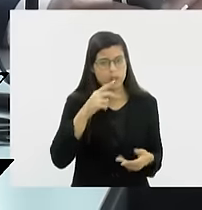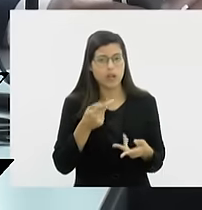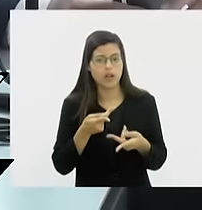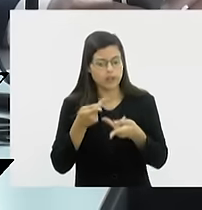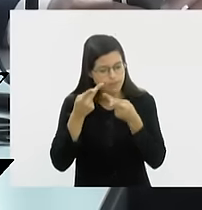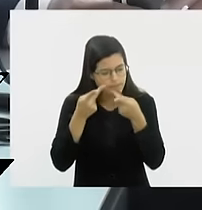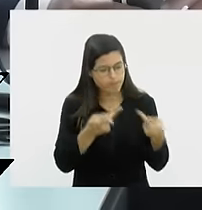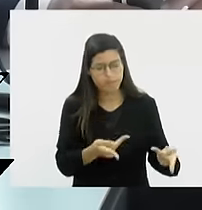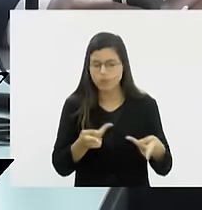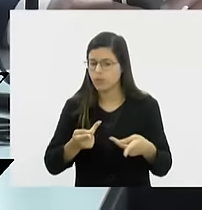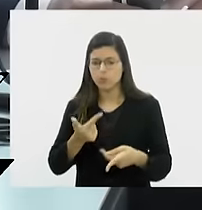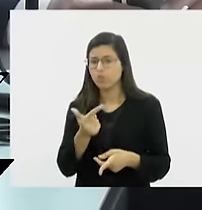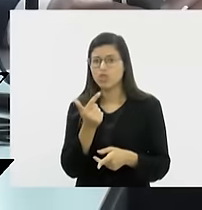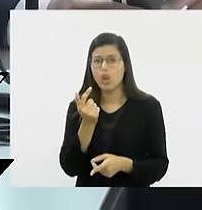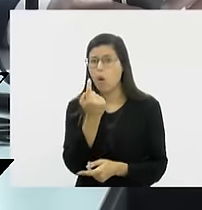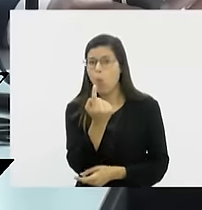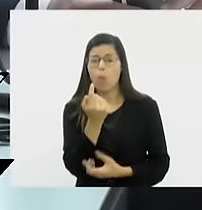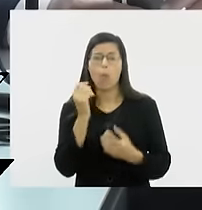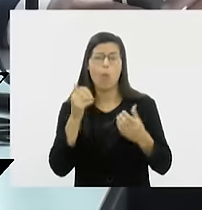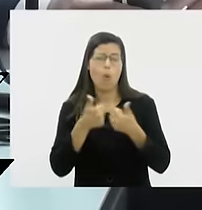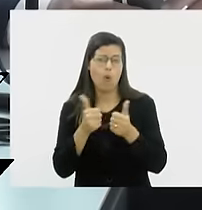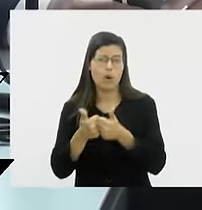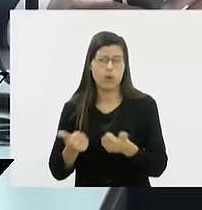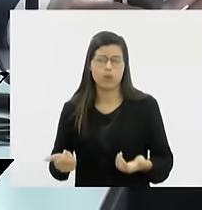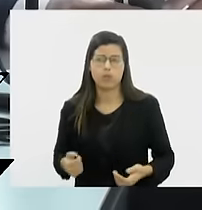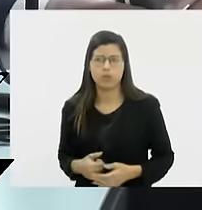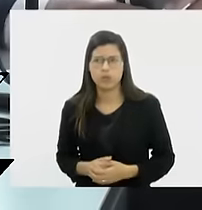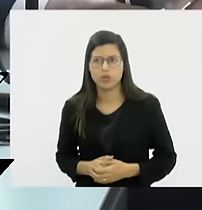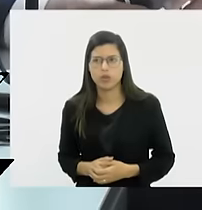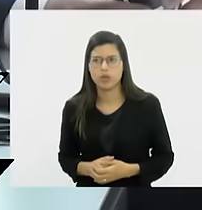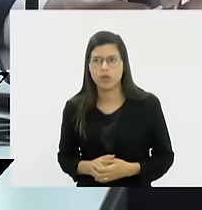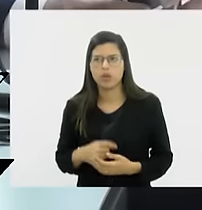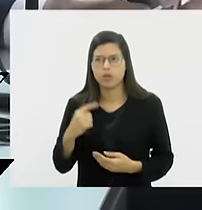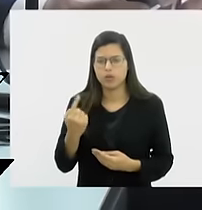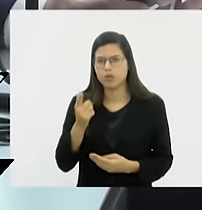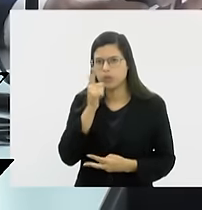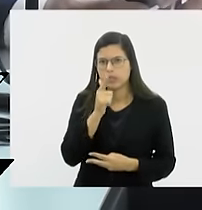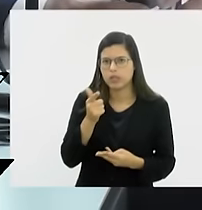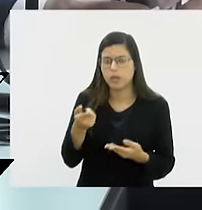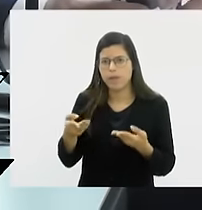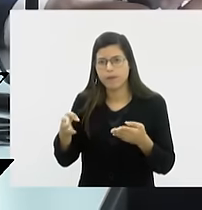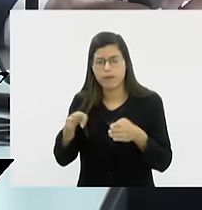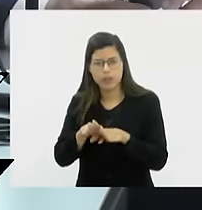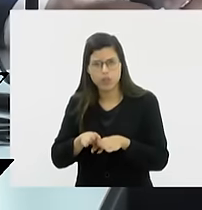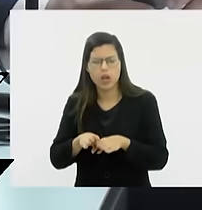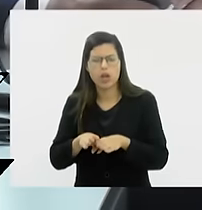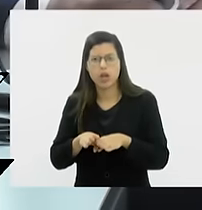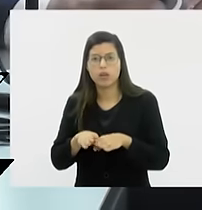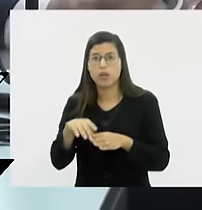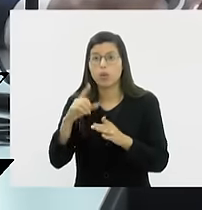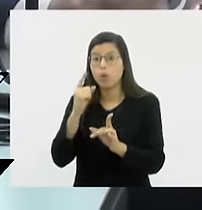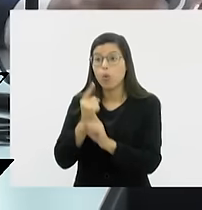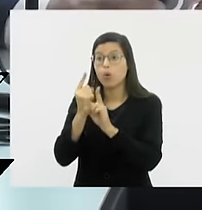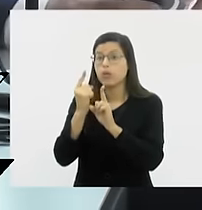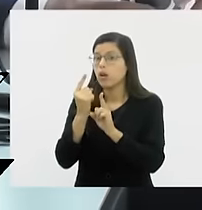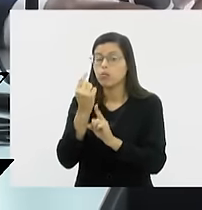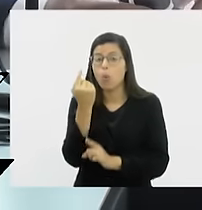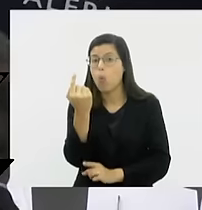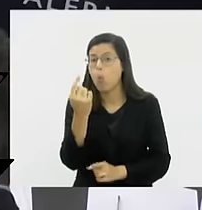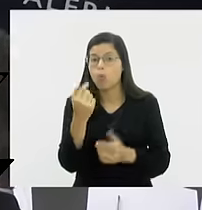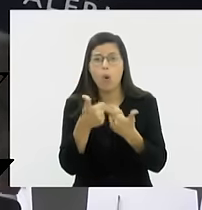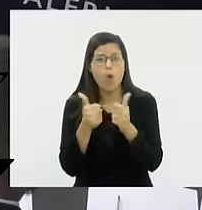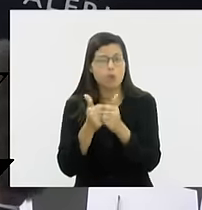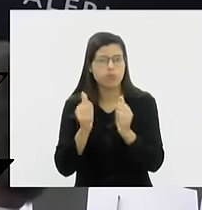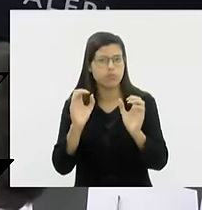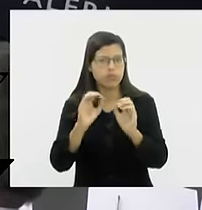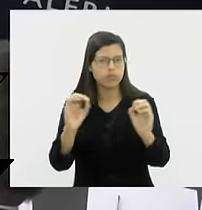Nenhum ônibus. E que nós, junto ao bombeiro, conseguimos fechar, lacrar, não encontramos um ônibus. Um ônibus sequer. Não, e é importante